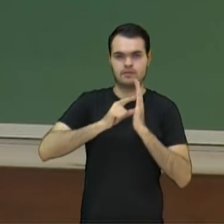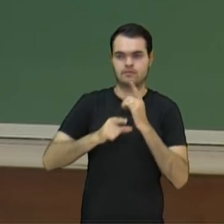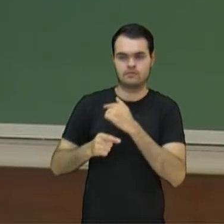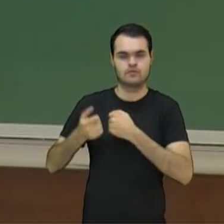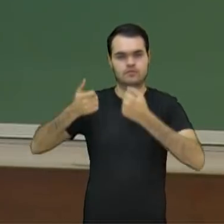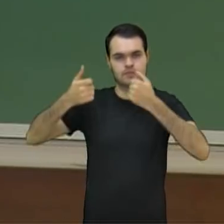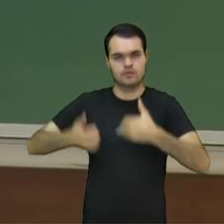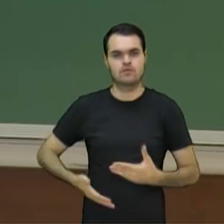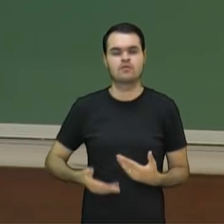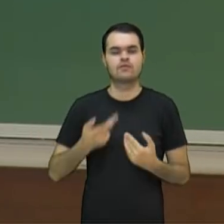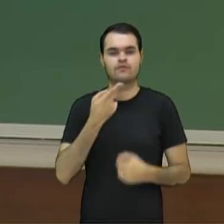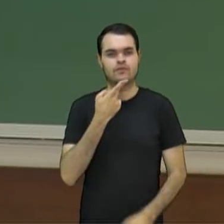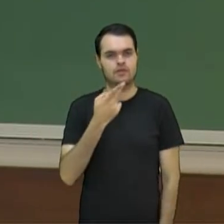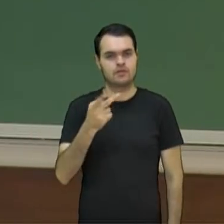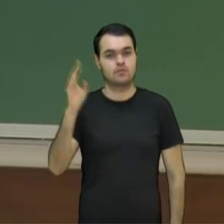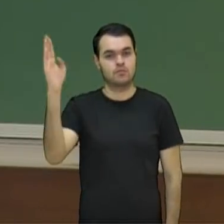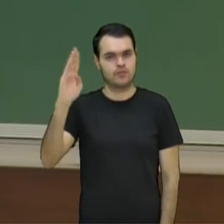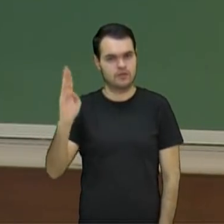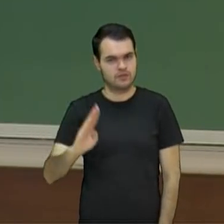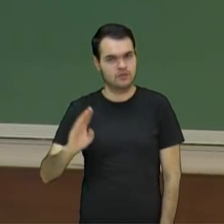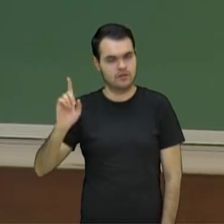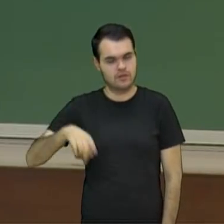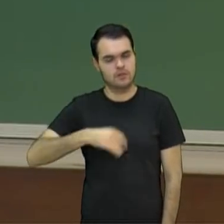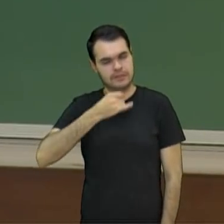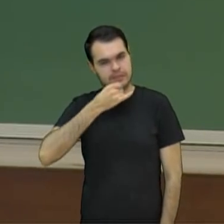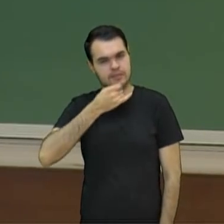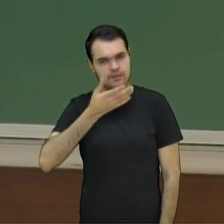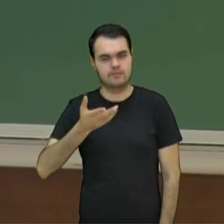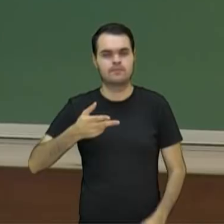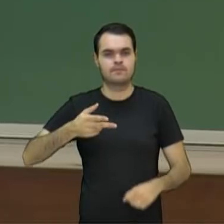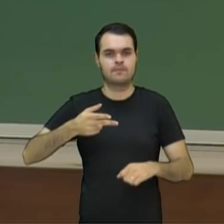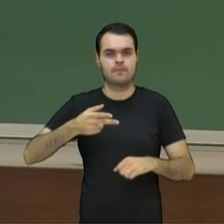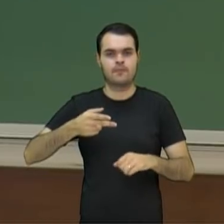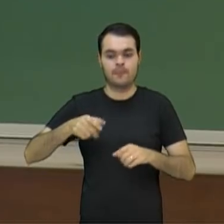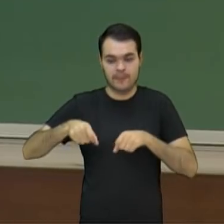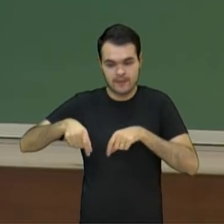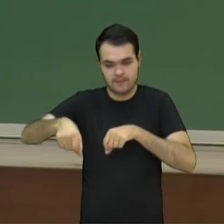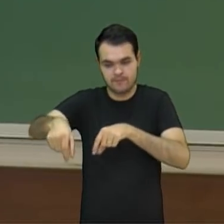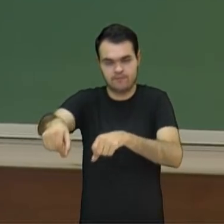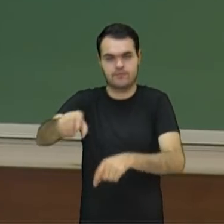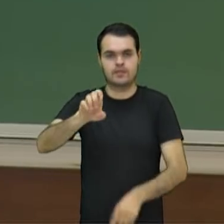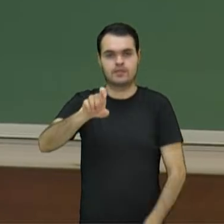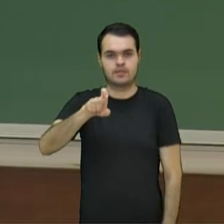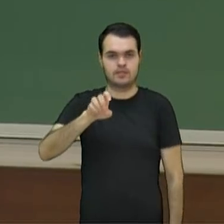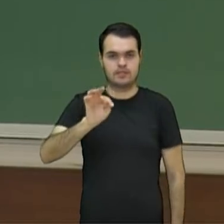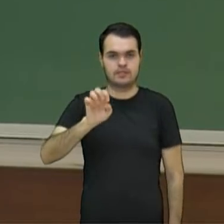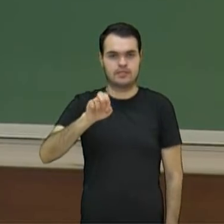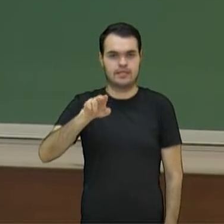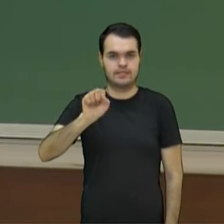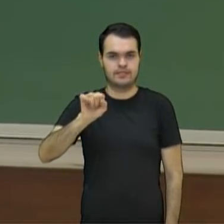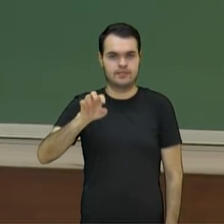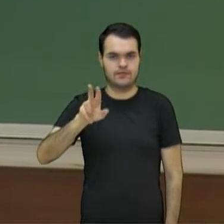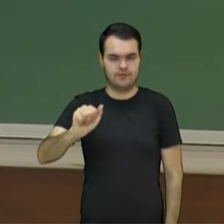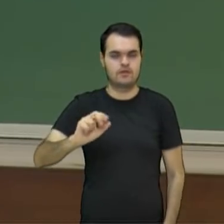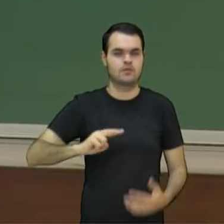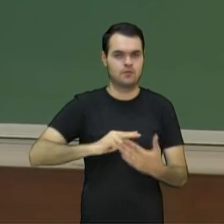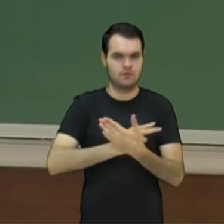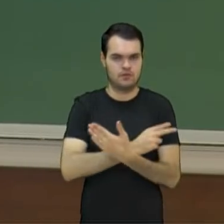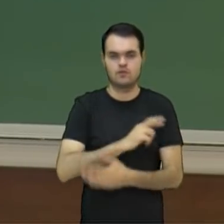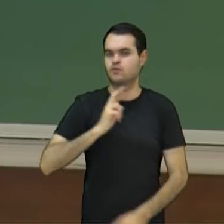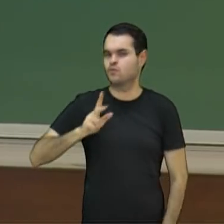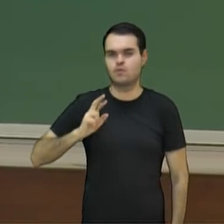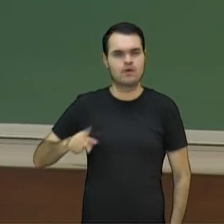e eu disse a vocês que o Brasil é um exemplo da agricultura extensiva acontecendo, ou seja, não é um